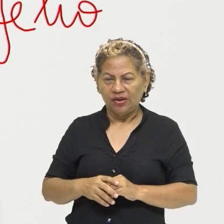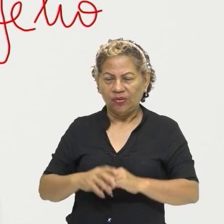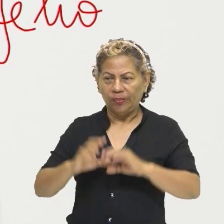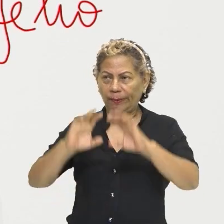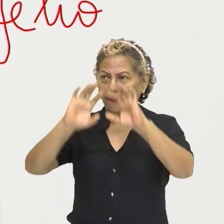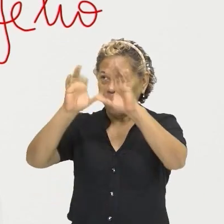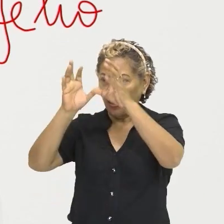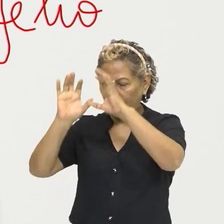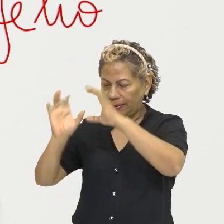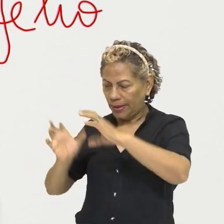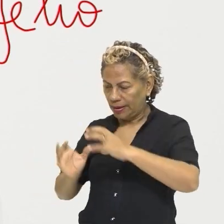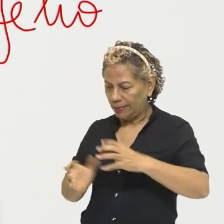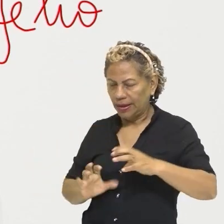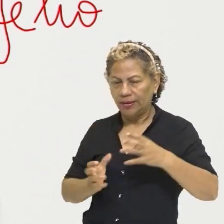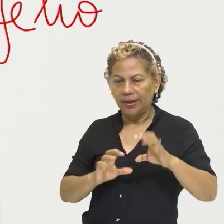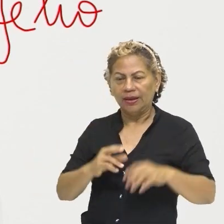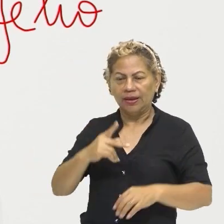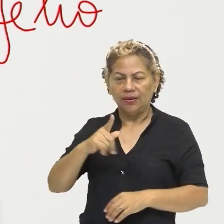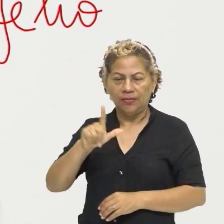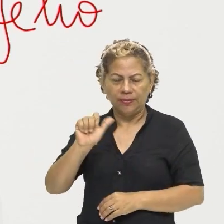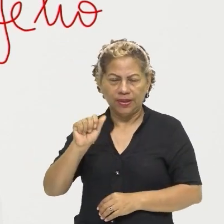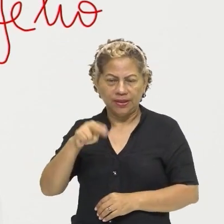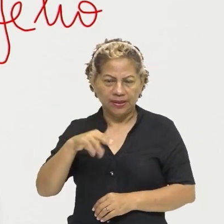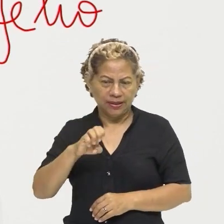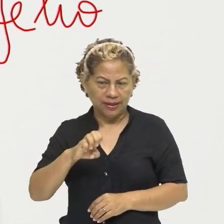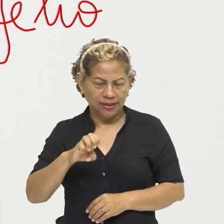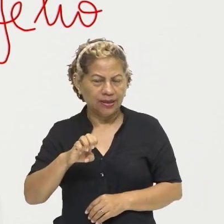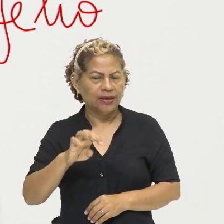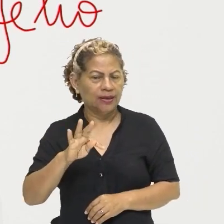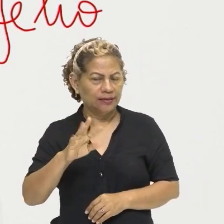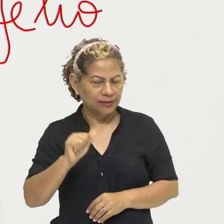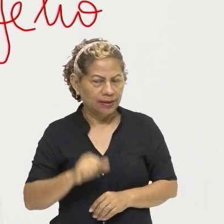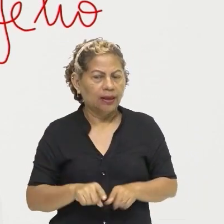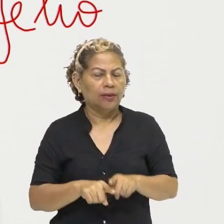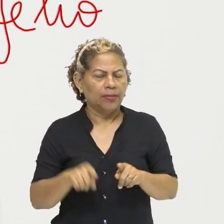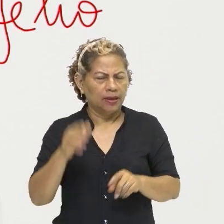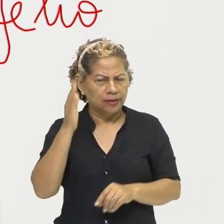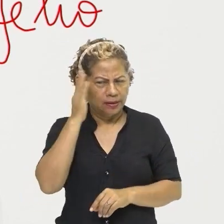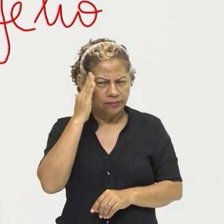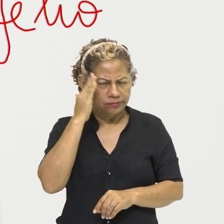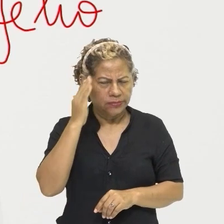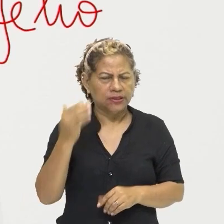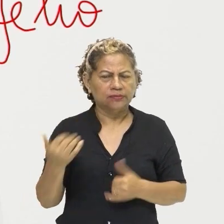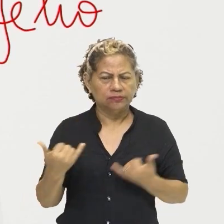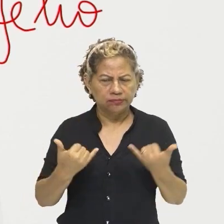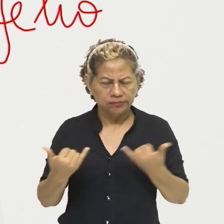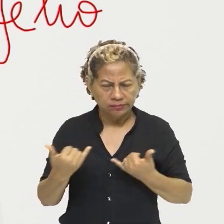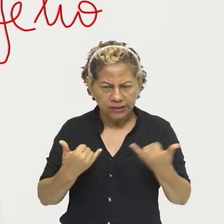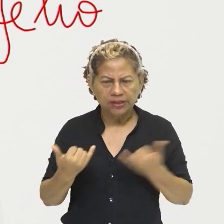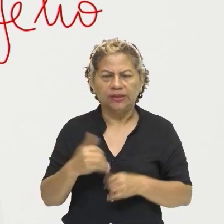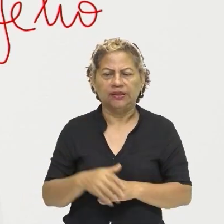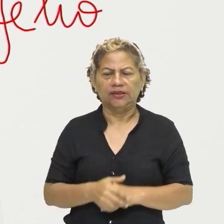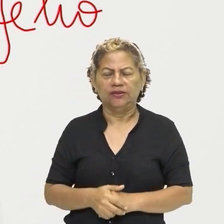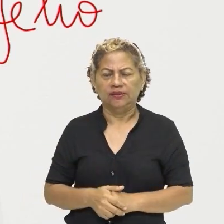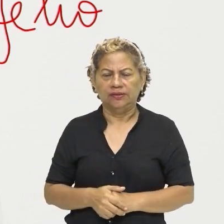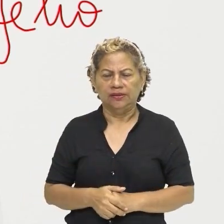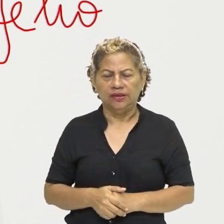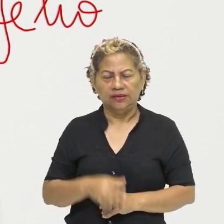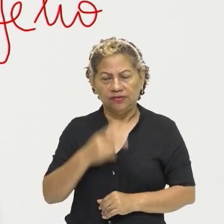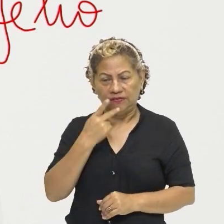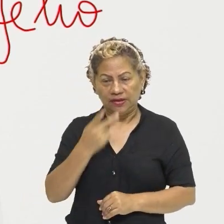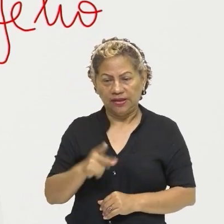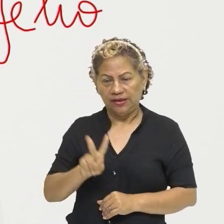de valor, mas nós sabemos que a velocidade que ele ocupa no afélio, que a gente vai chamar de